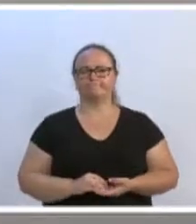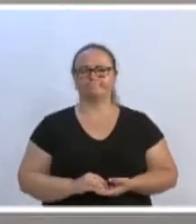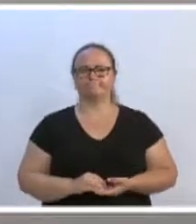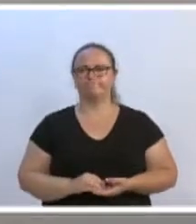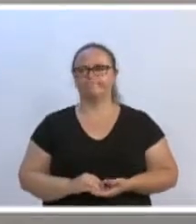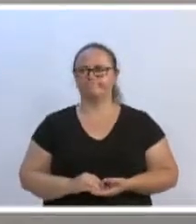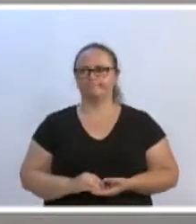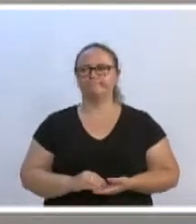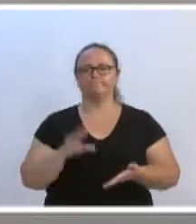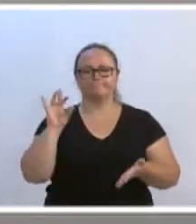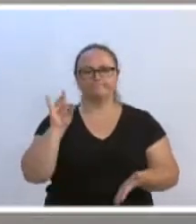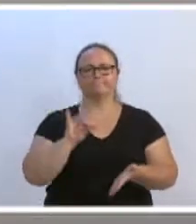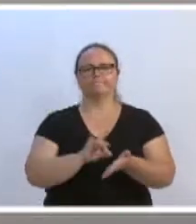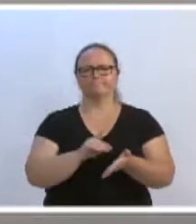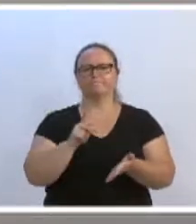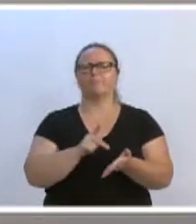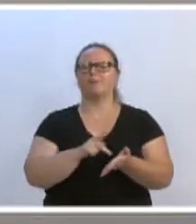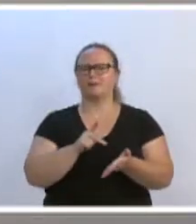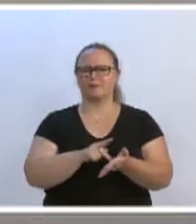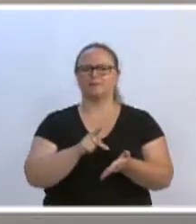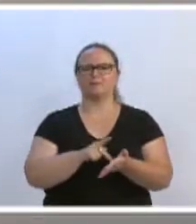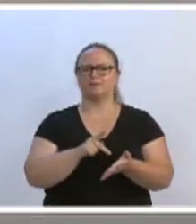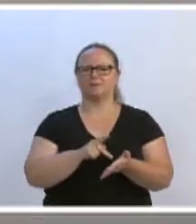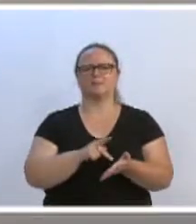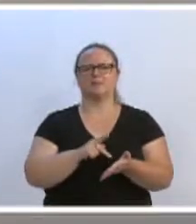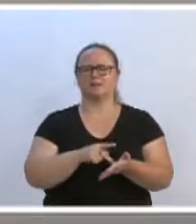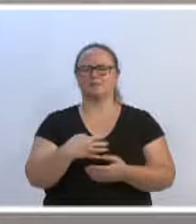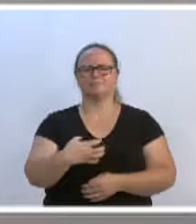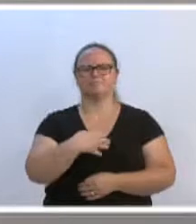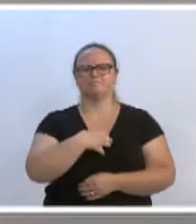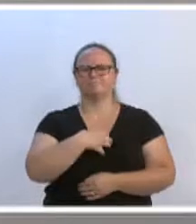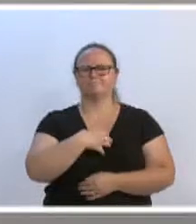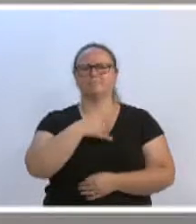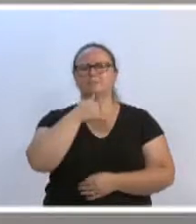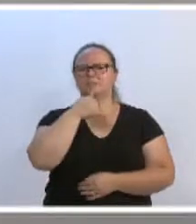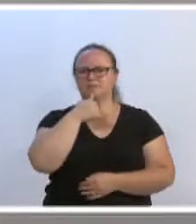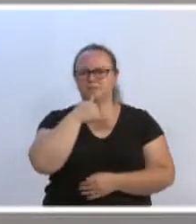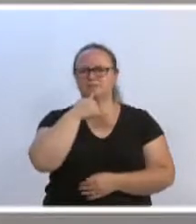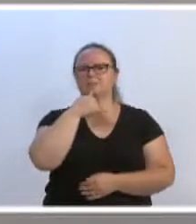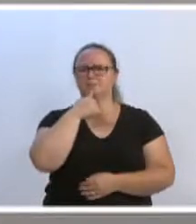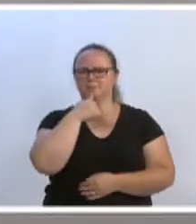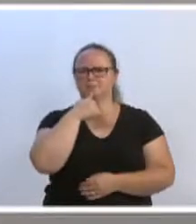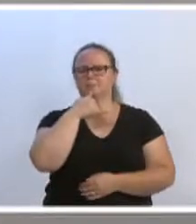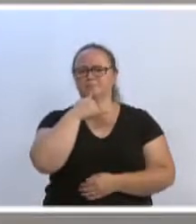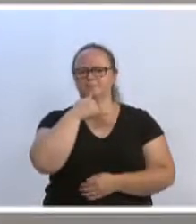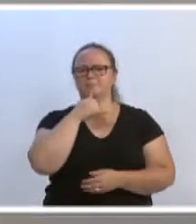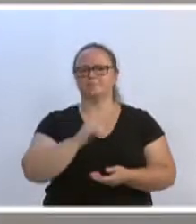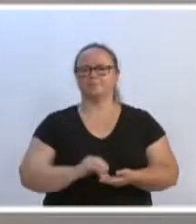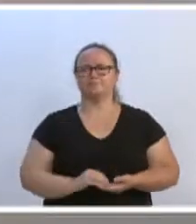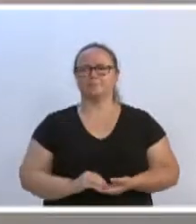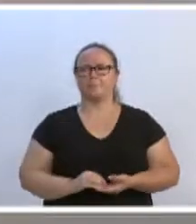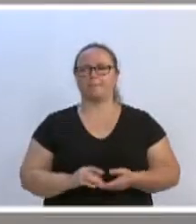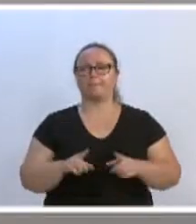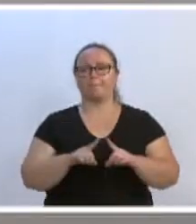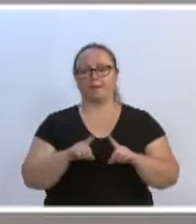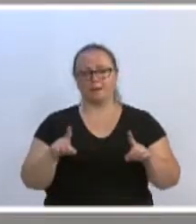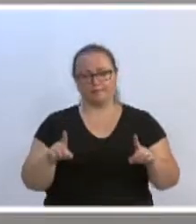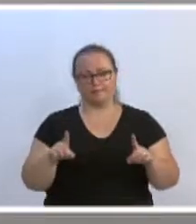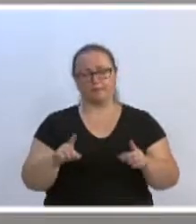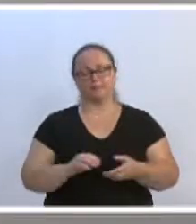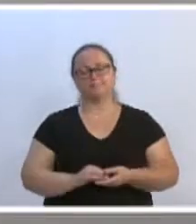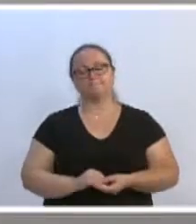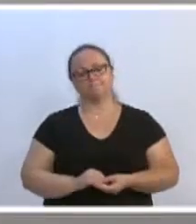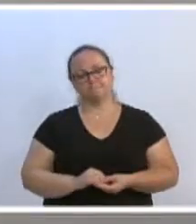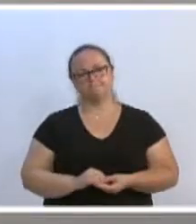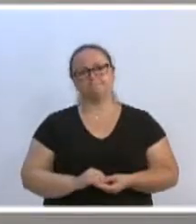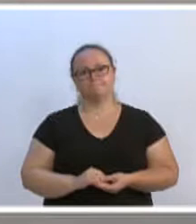realmente um dado realmente que me traz bastante triste nesta tarde mas por outro lado